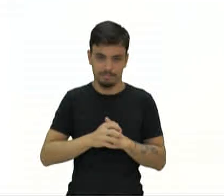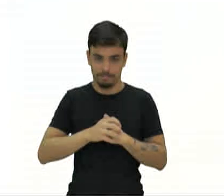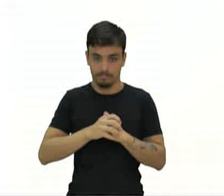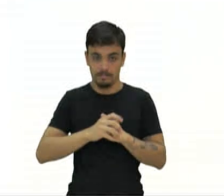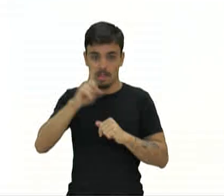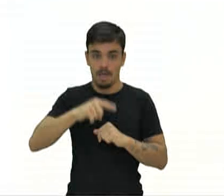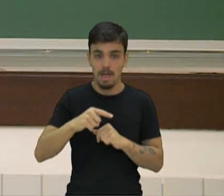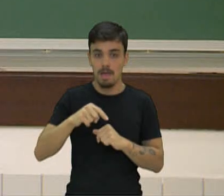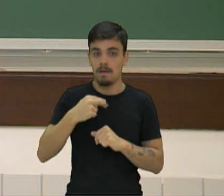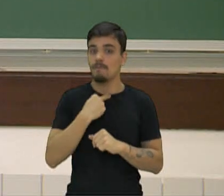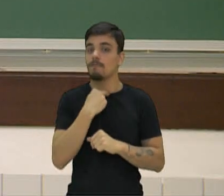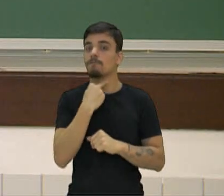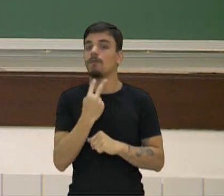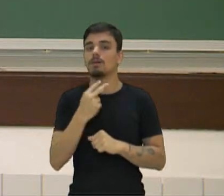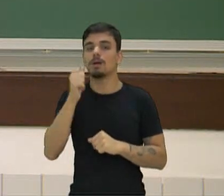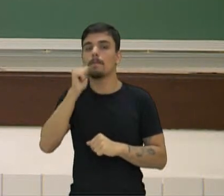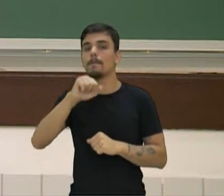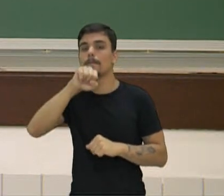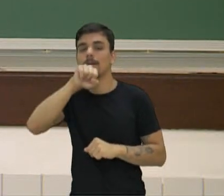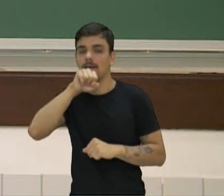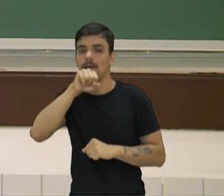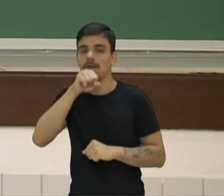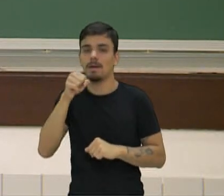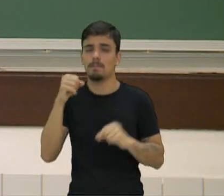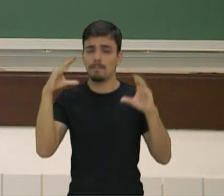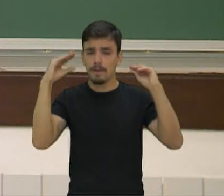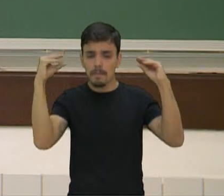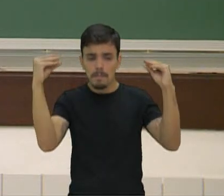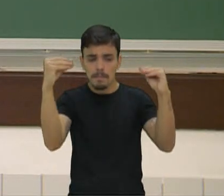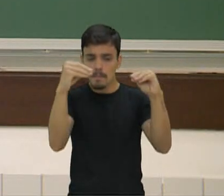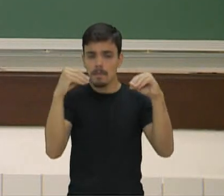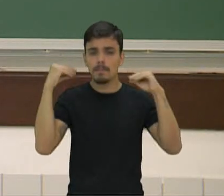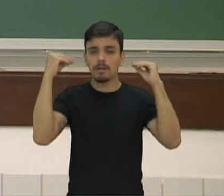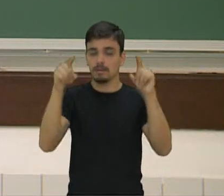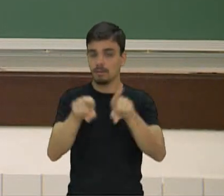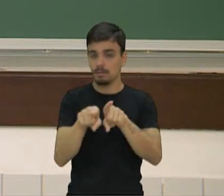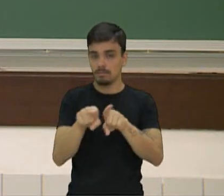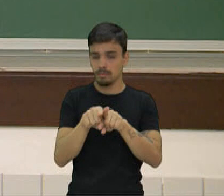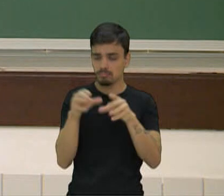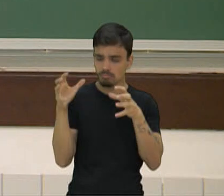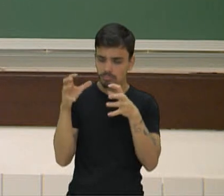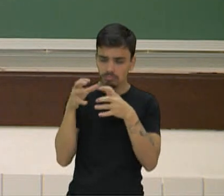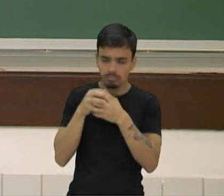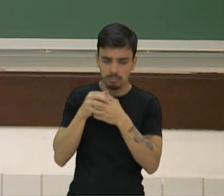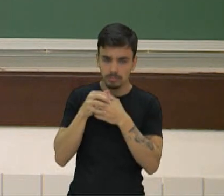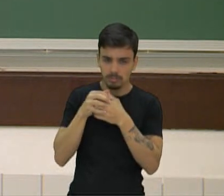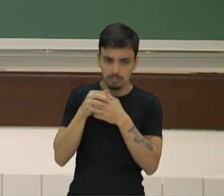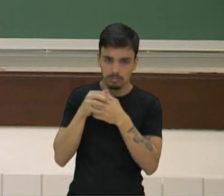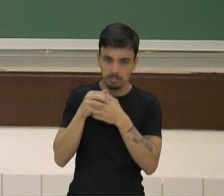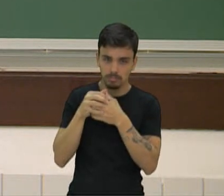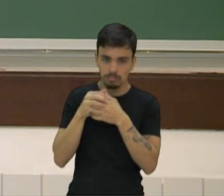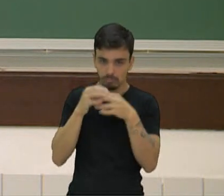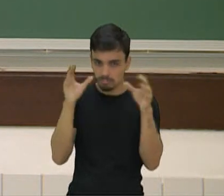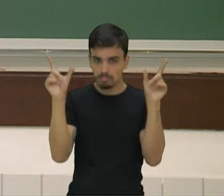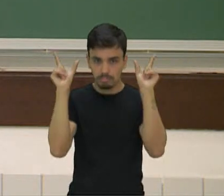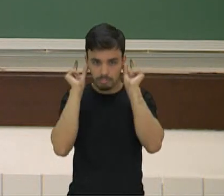certeza, vindo de todos os lados, de uma maneira abafada, né? Porque ele está dentro ali de um órgão,